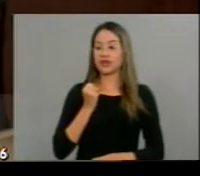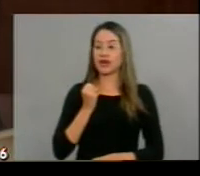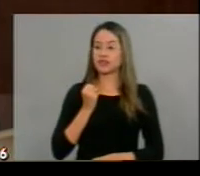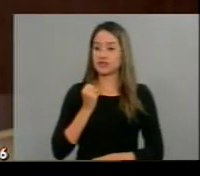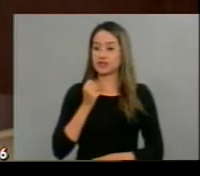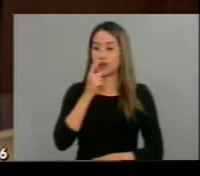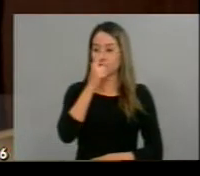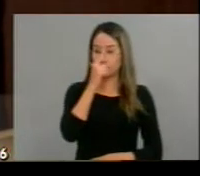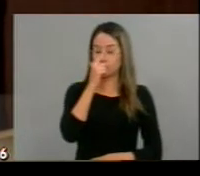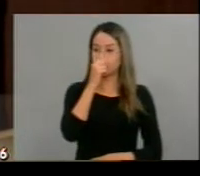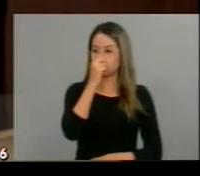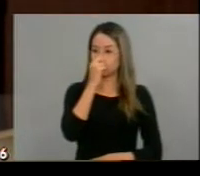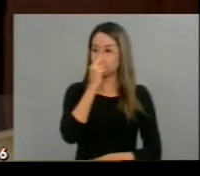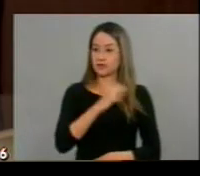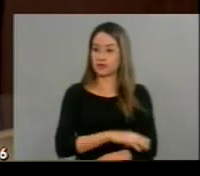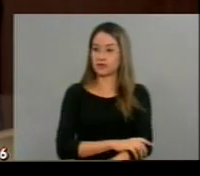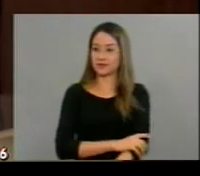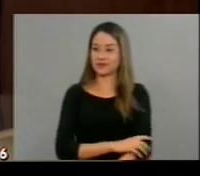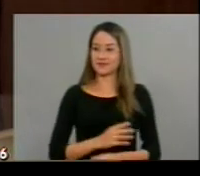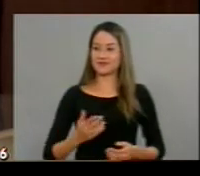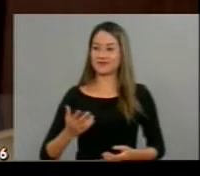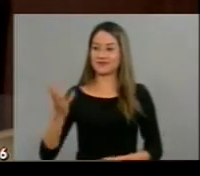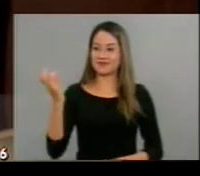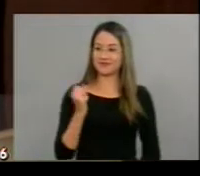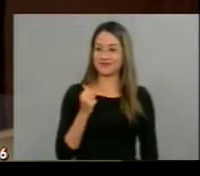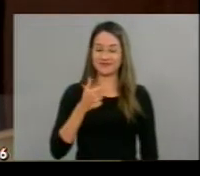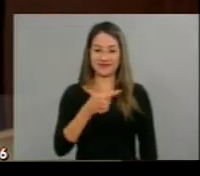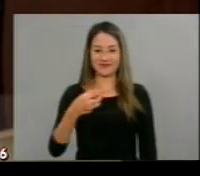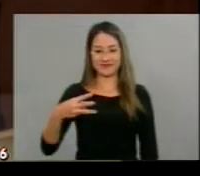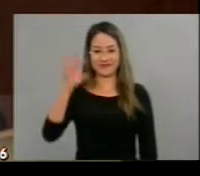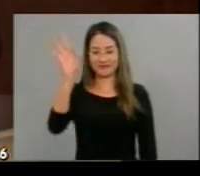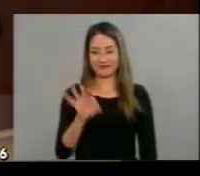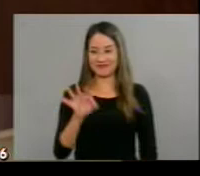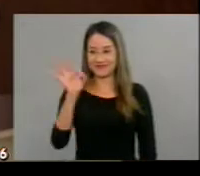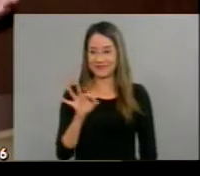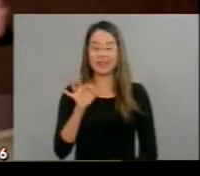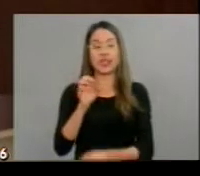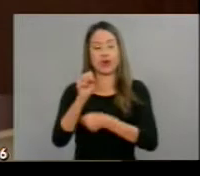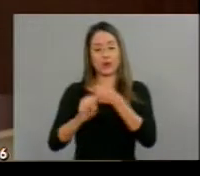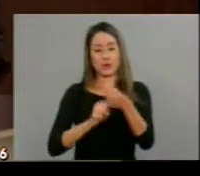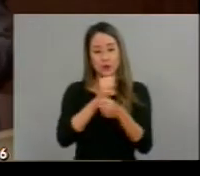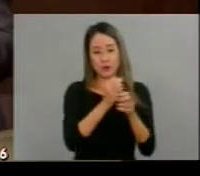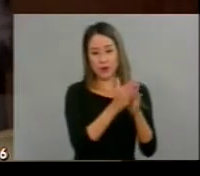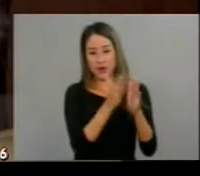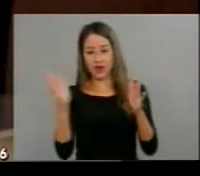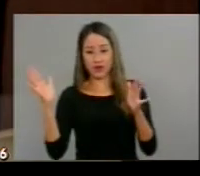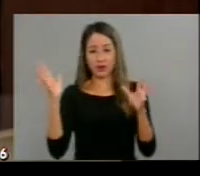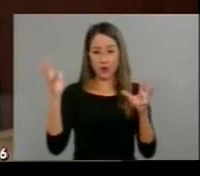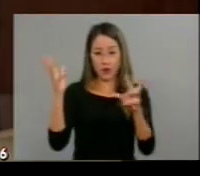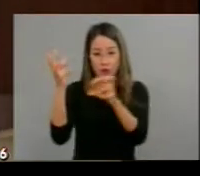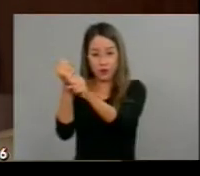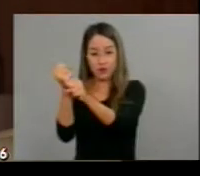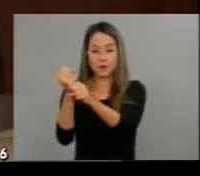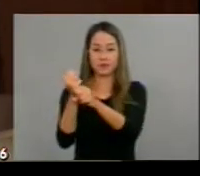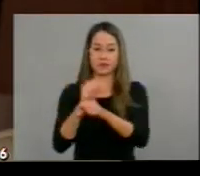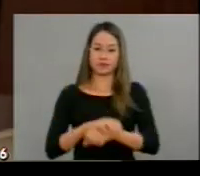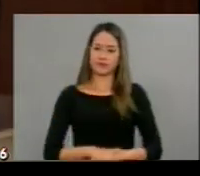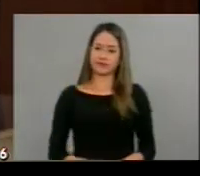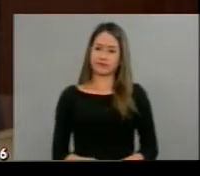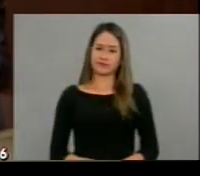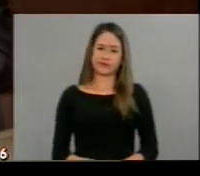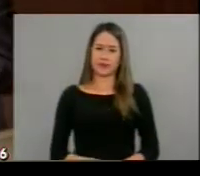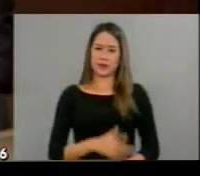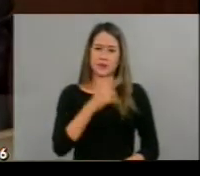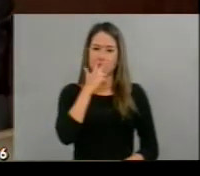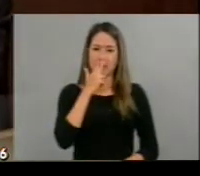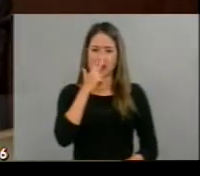então você pagou 50%, ganhou 23% ao ano, e ao final de 7 anos você resgata o valor de face. É um negócio, deputados, à prova